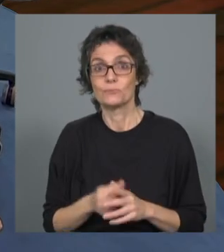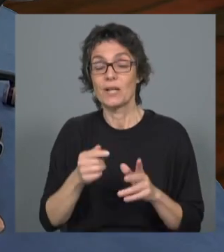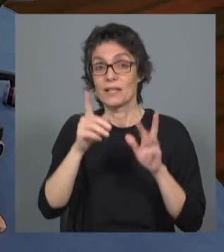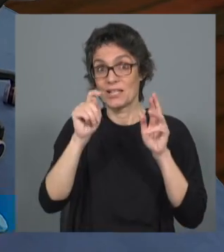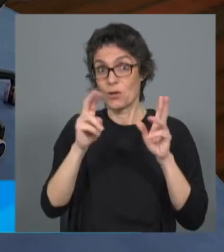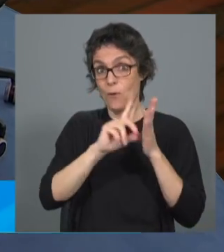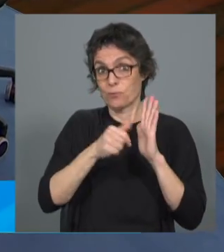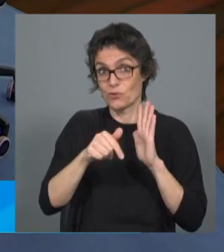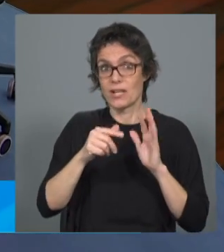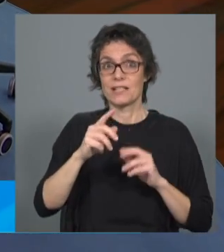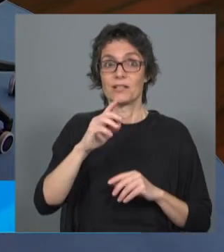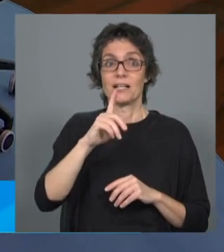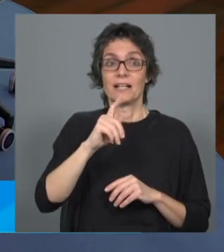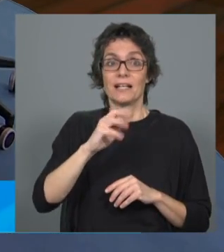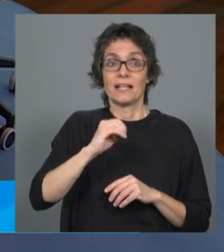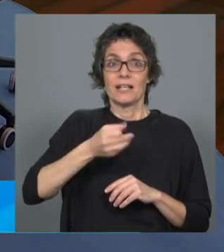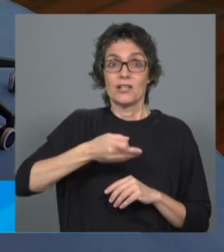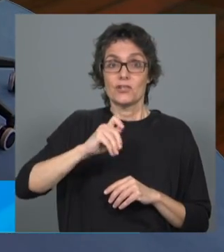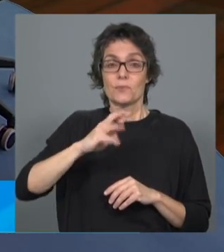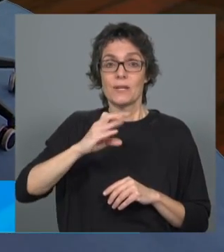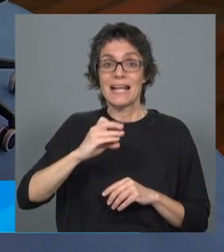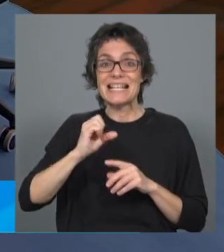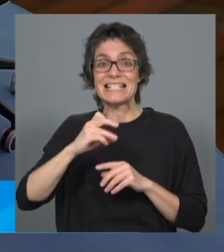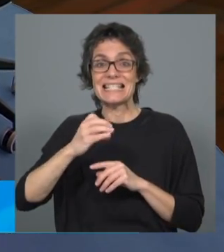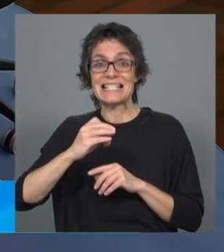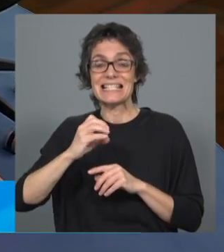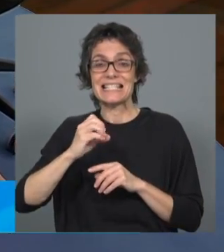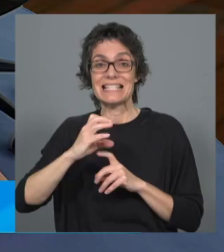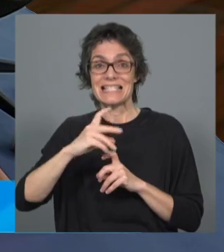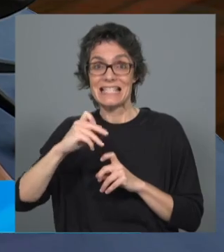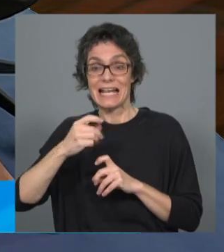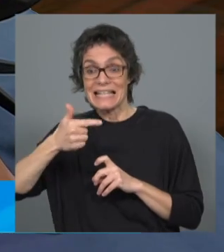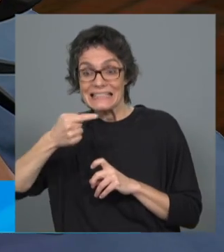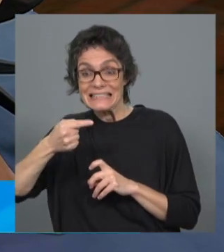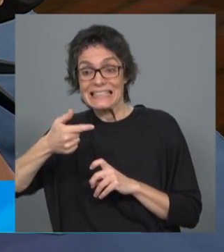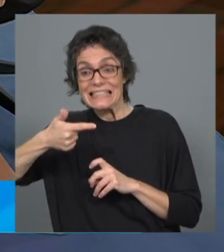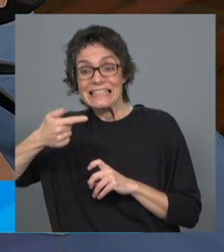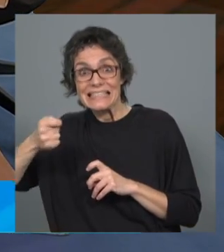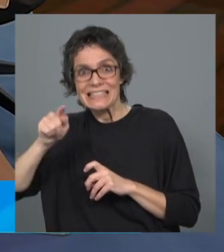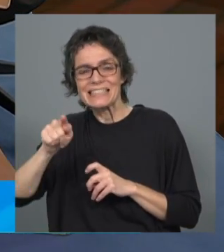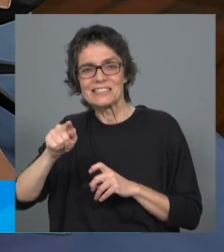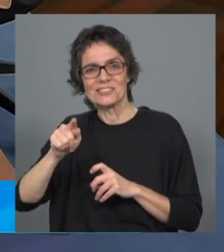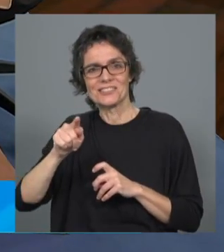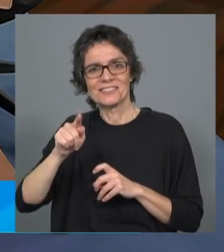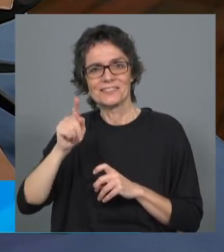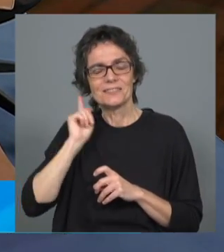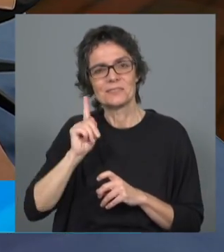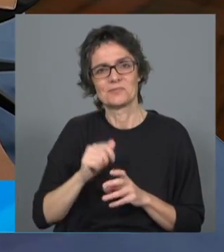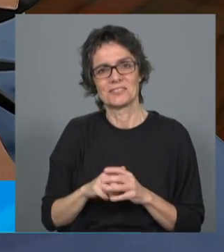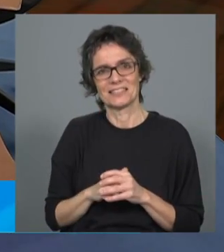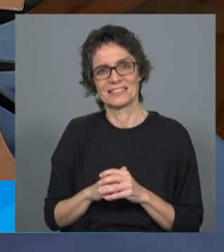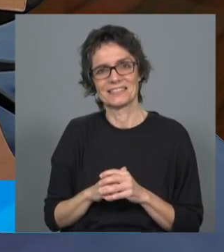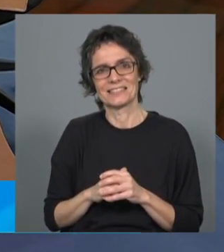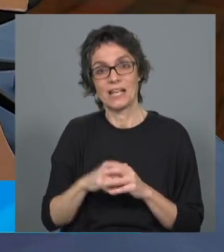não é só uma ação que eu levo ao outro, é eles levarem também aos outros esse mesmo sinal. A educação moral tem essa